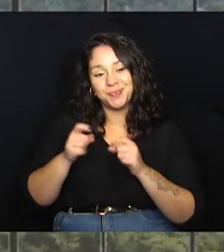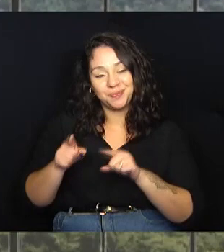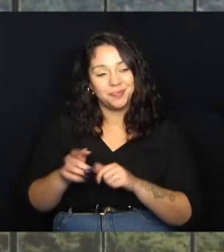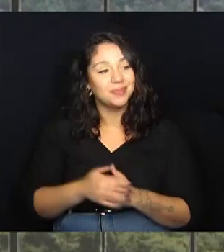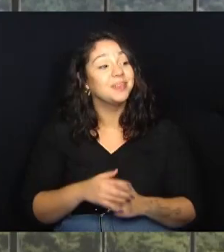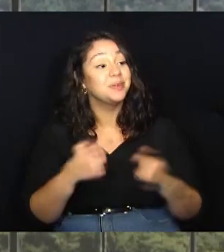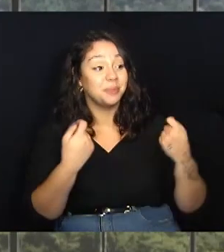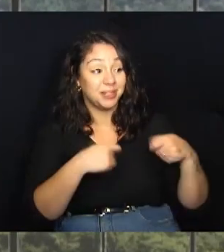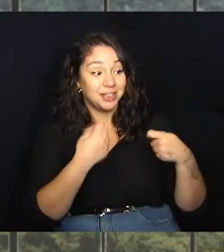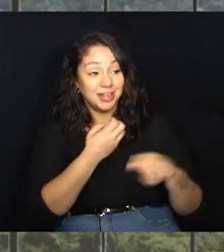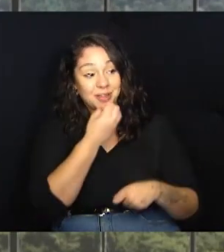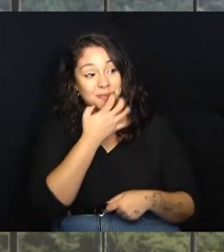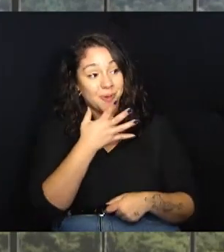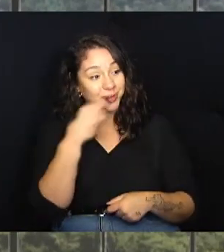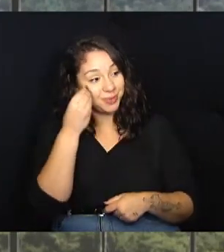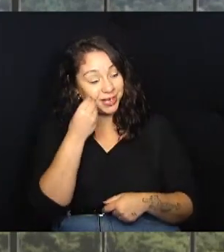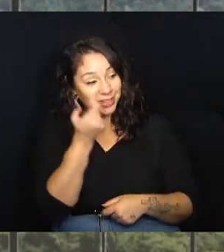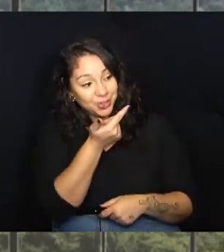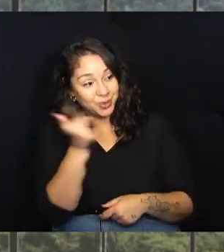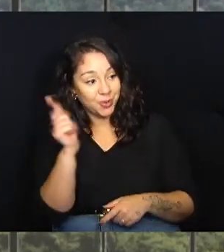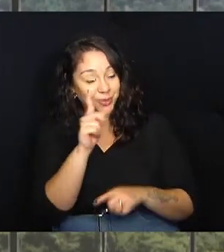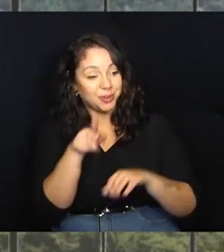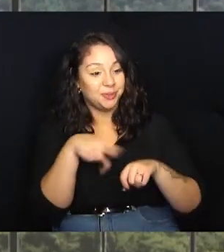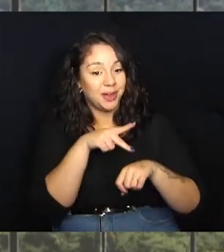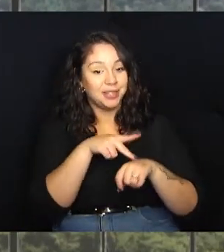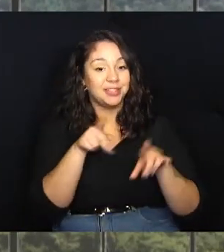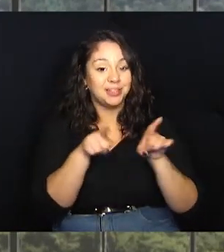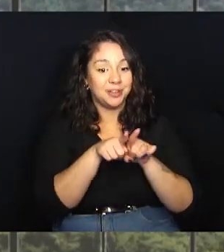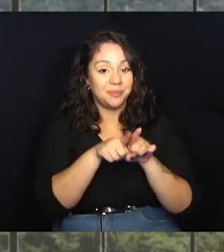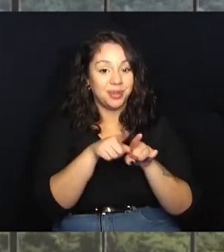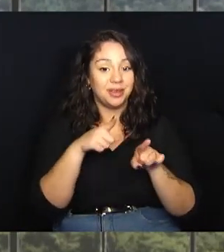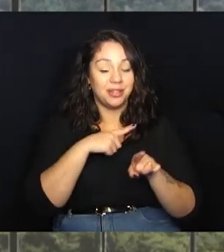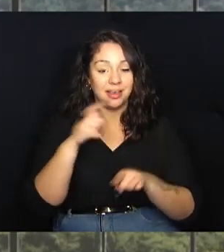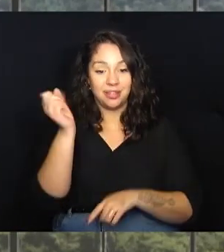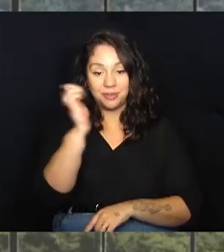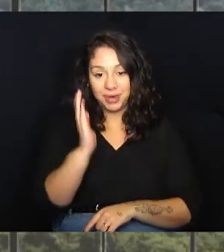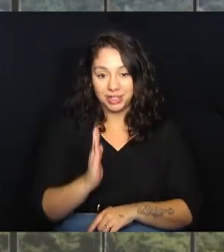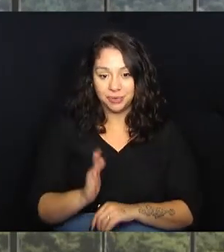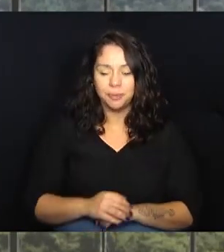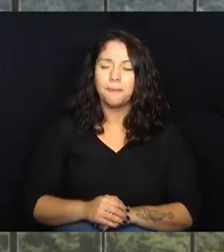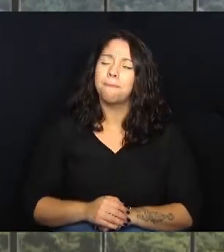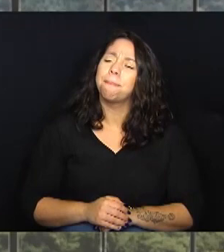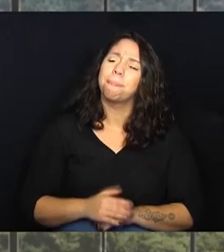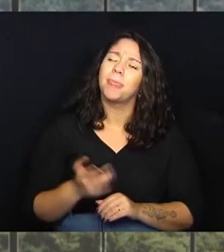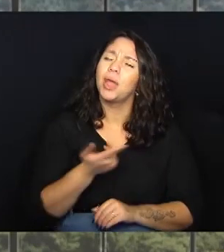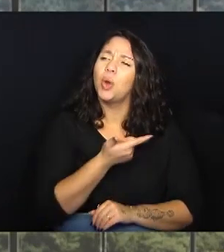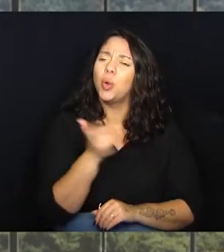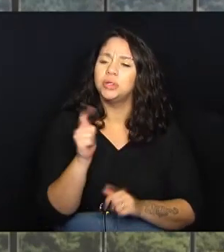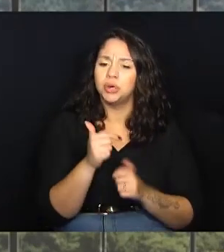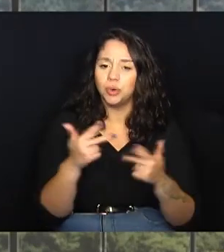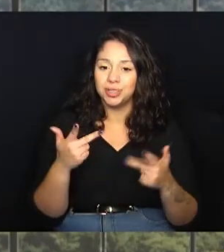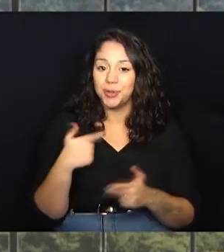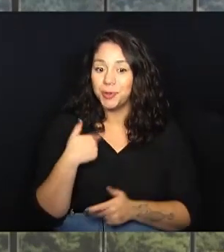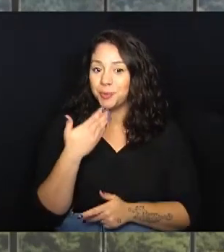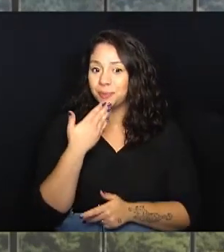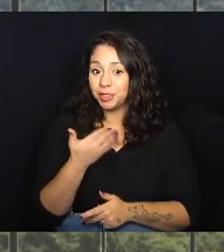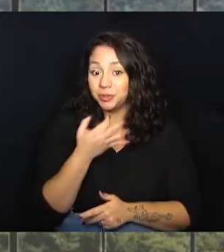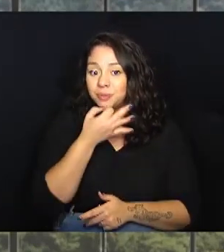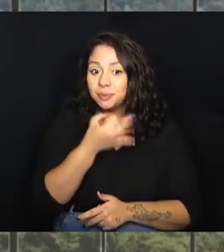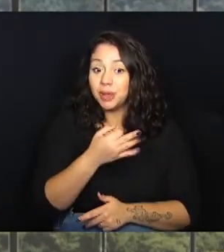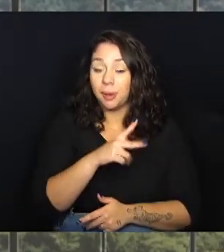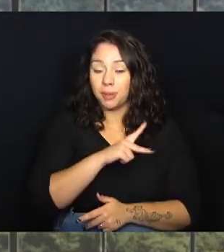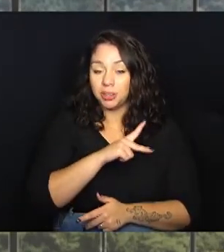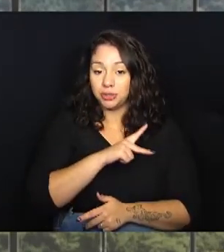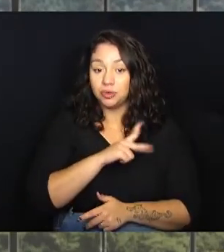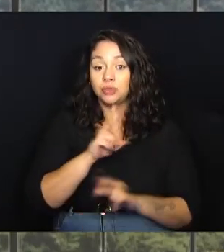boas experiências de outros países para também trazer para o Brasil. E, Zezé, agora, vou pedir até uma opinião pessoal. Você falou